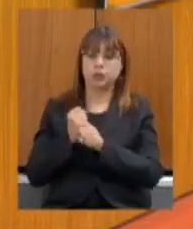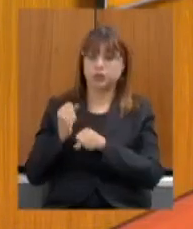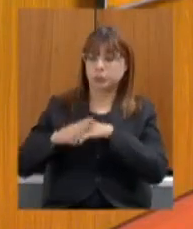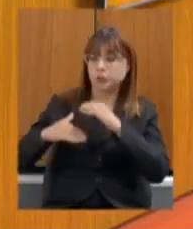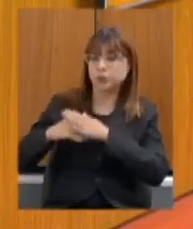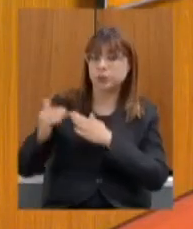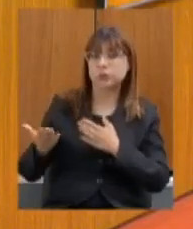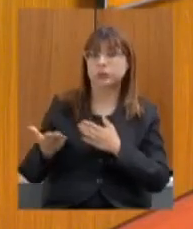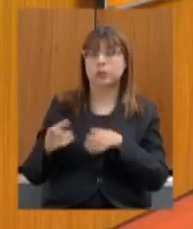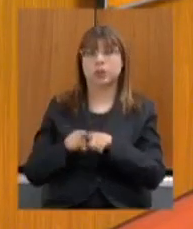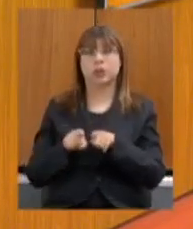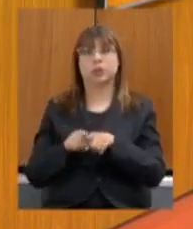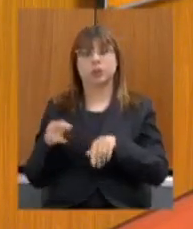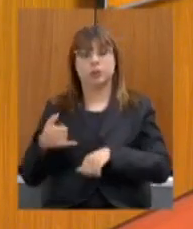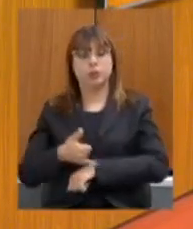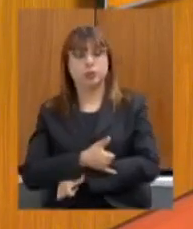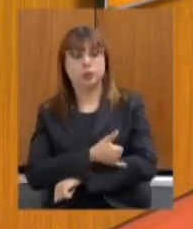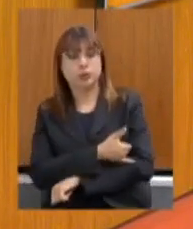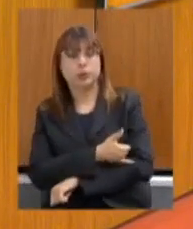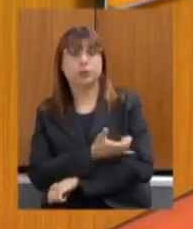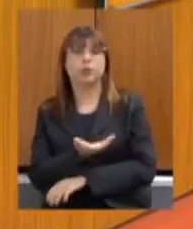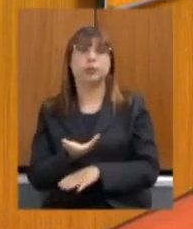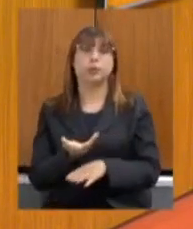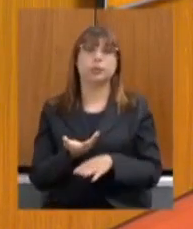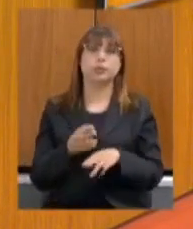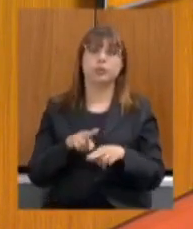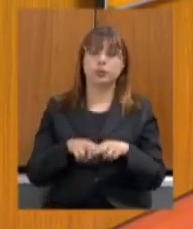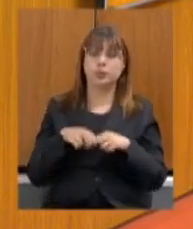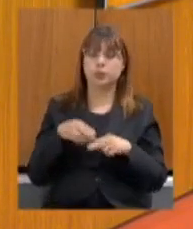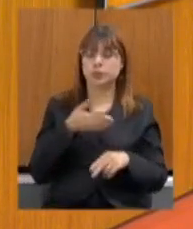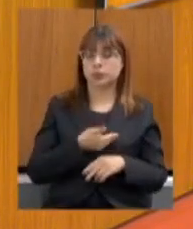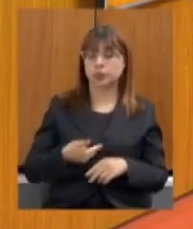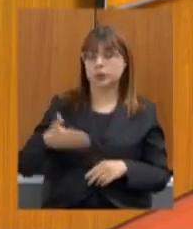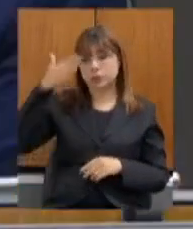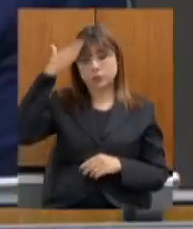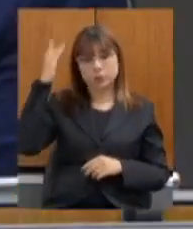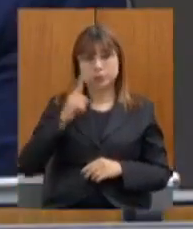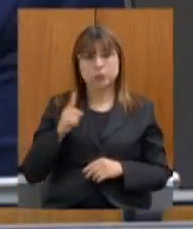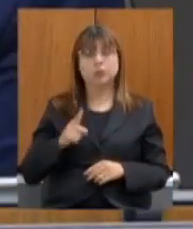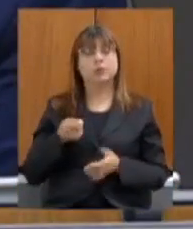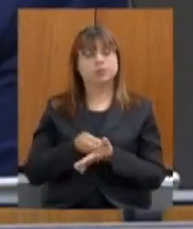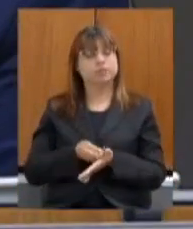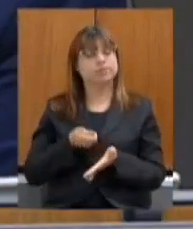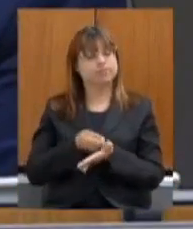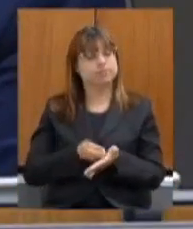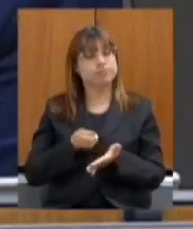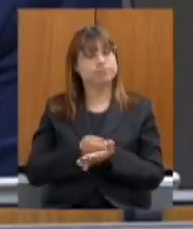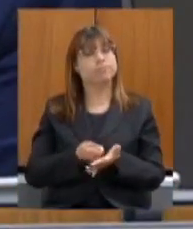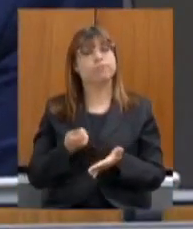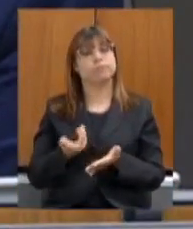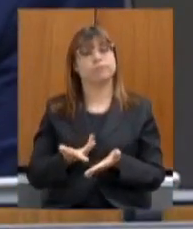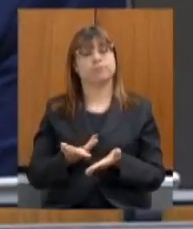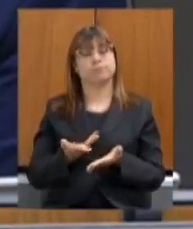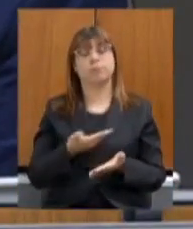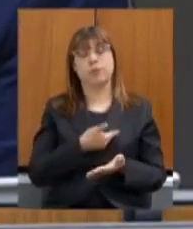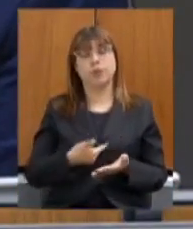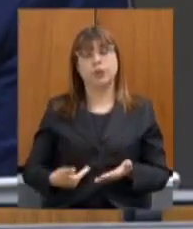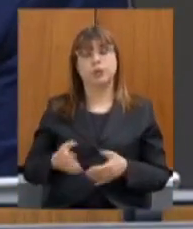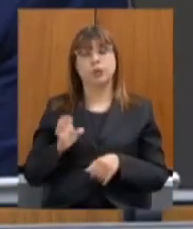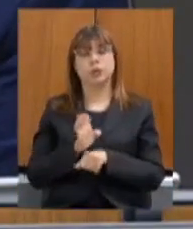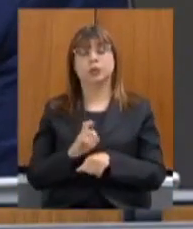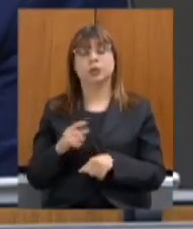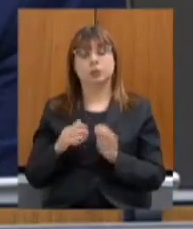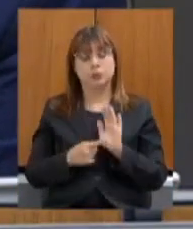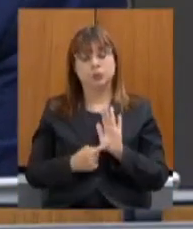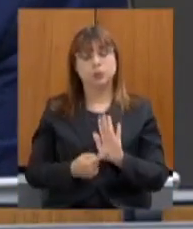hídrica, à infraestrutura, e por isso o governador Romeu Zema vem nos cobrando insistentemente no governo do Estado que a gente apresente